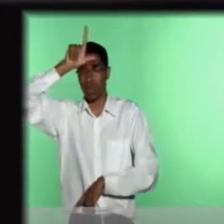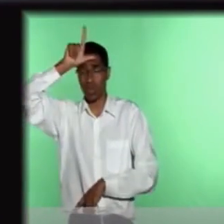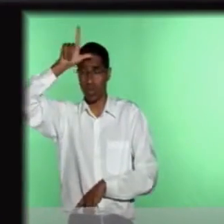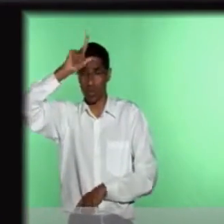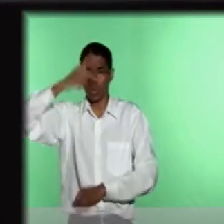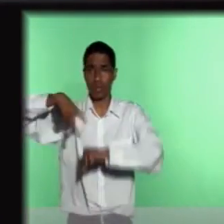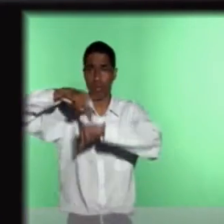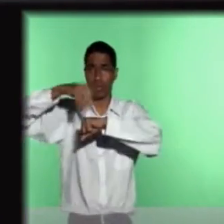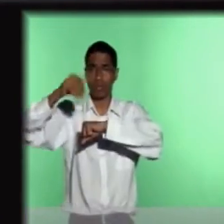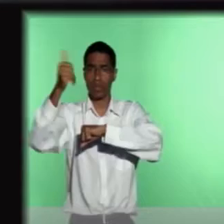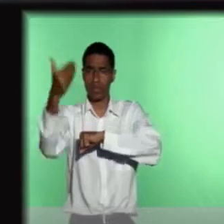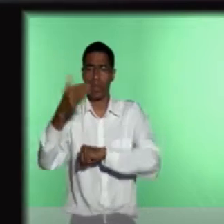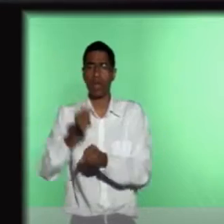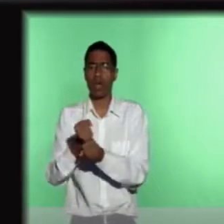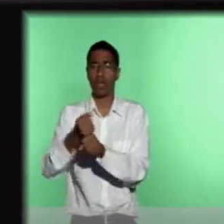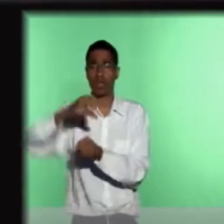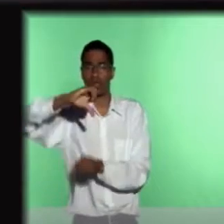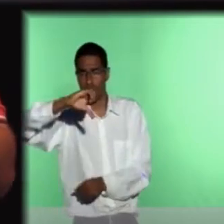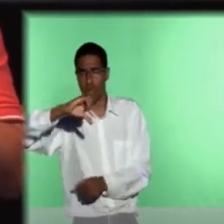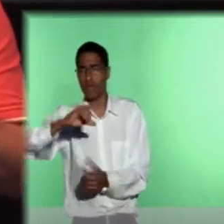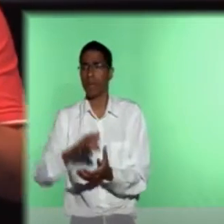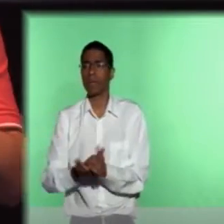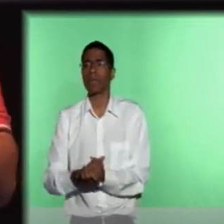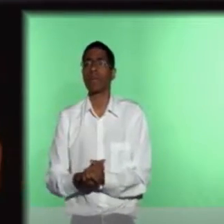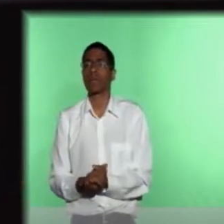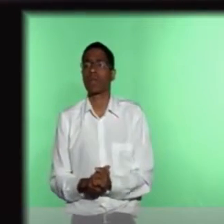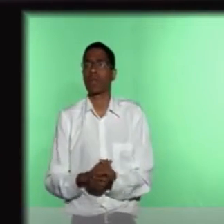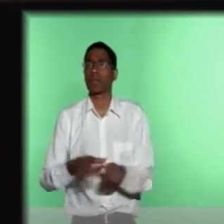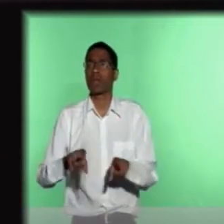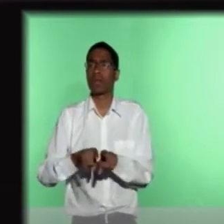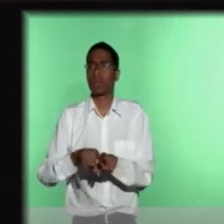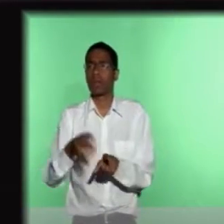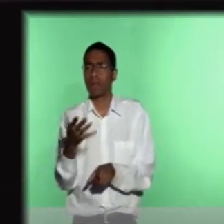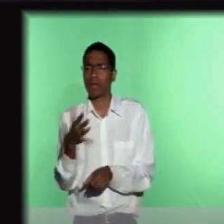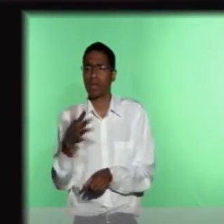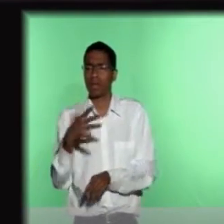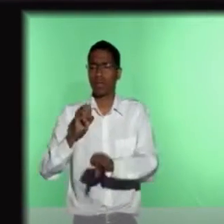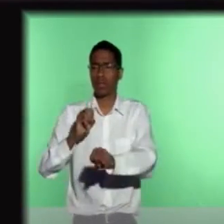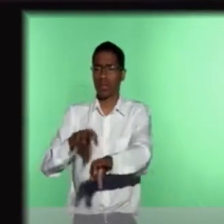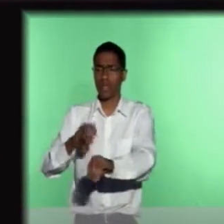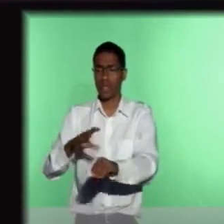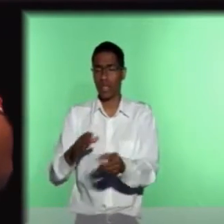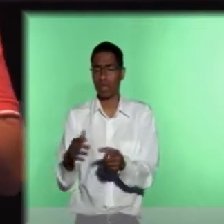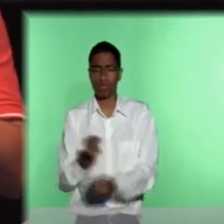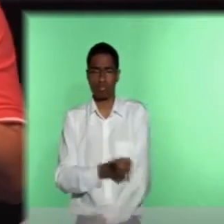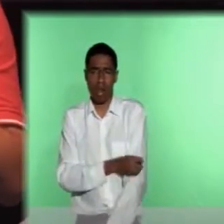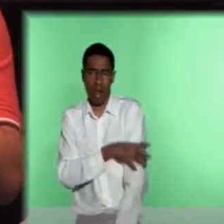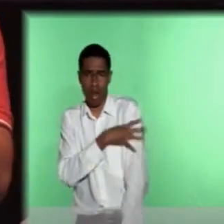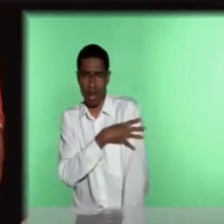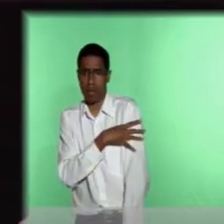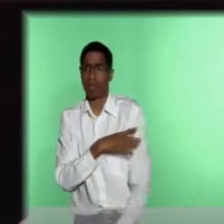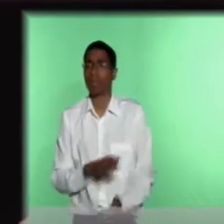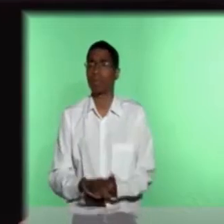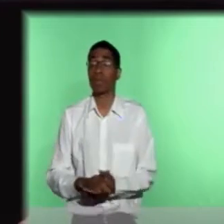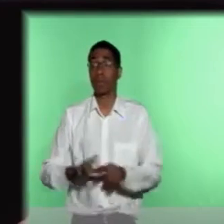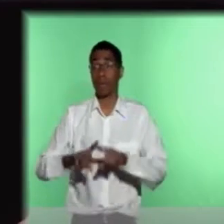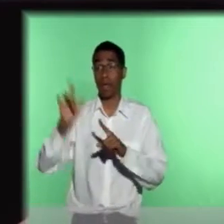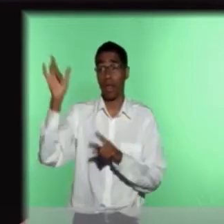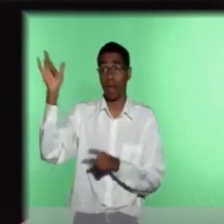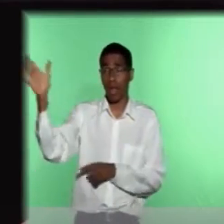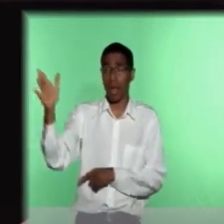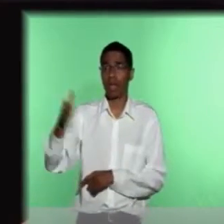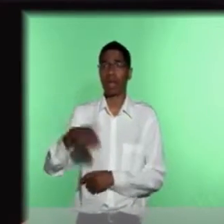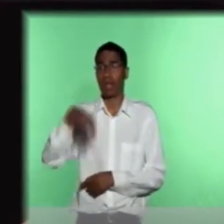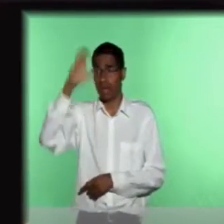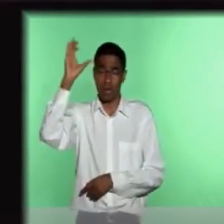anos, que seria para nós aqui, pelo menos, o ensino fundamental. Sendo que lá na Coreia